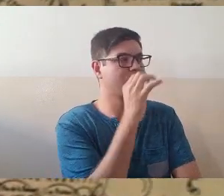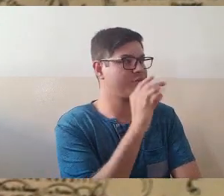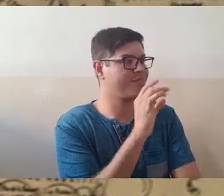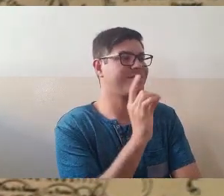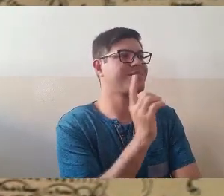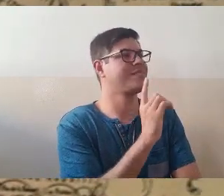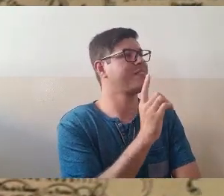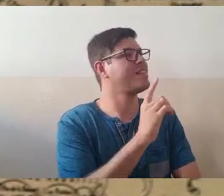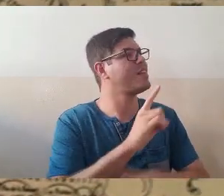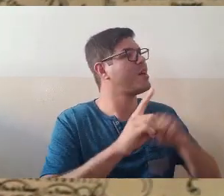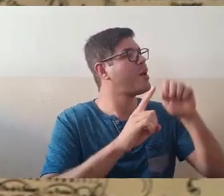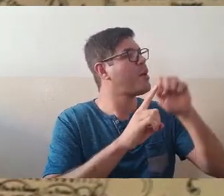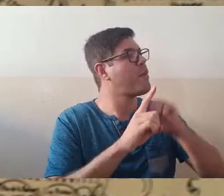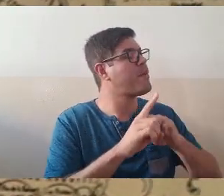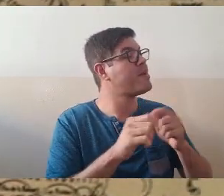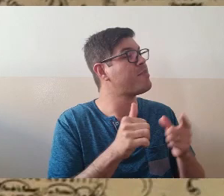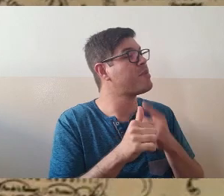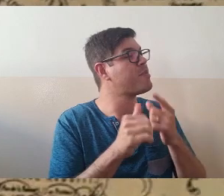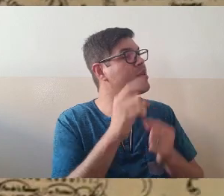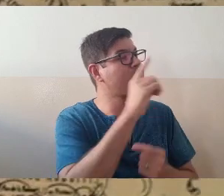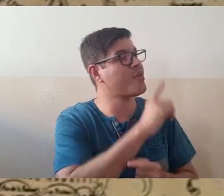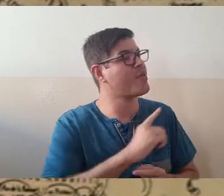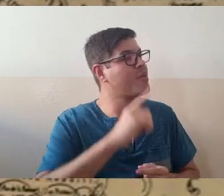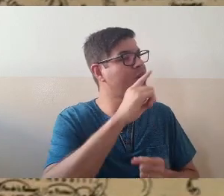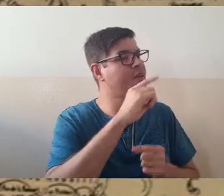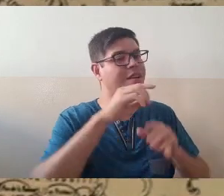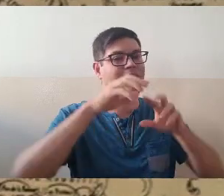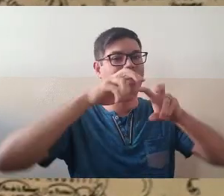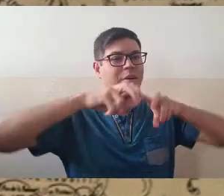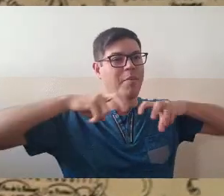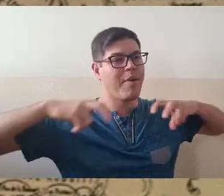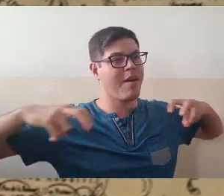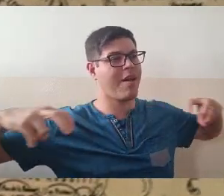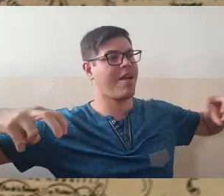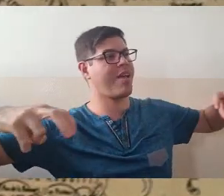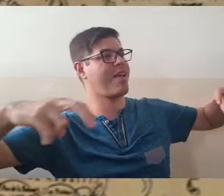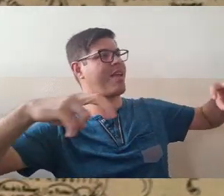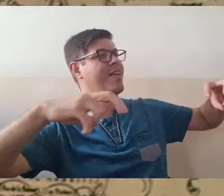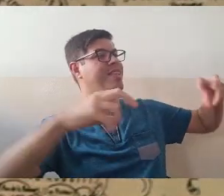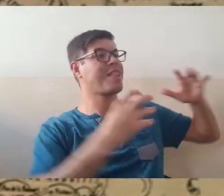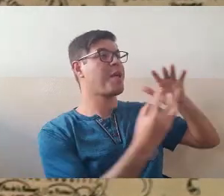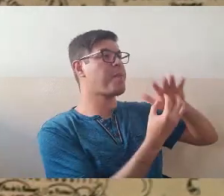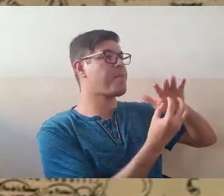domingo, havia uma atmosfera tão mágica e tão linda ali no Coreto e na praça,